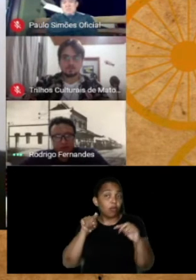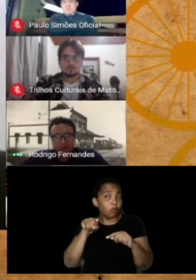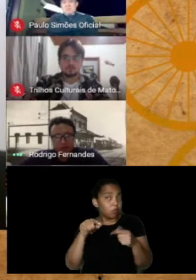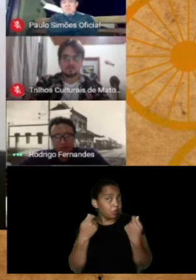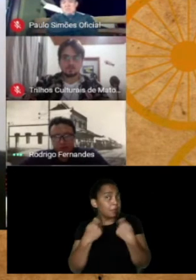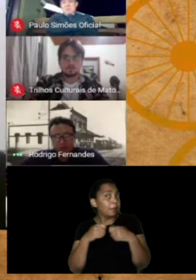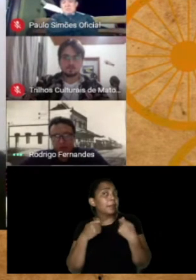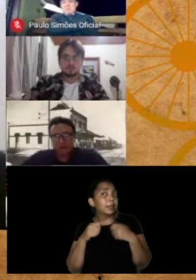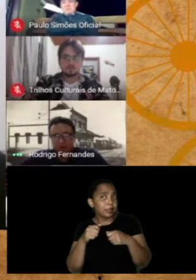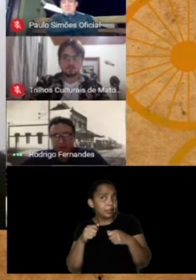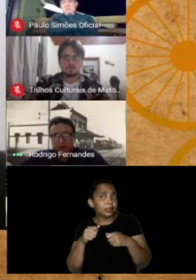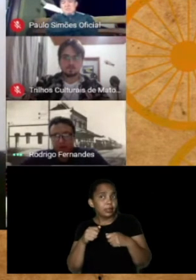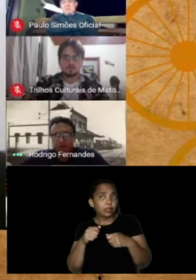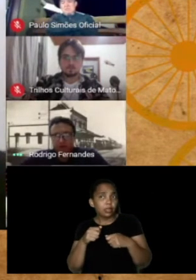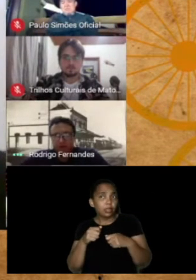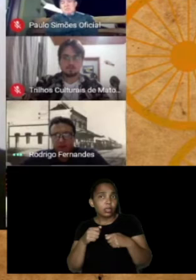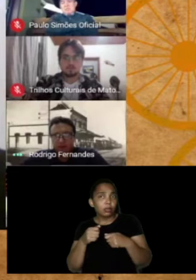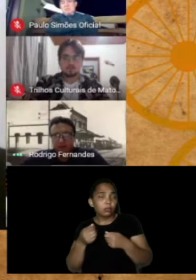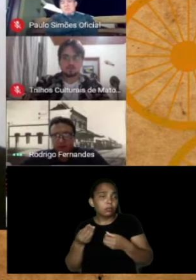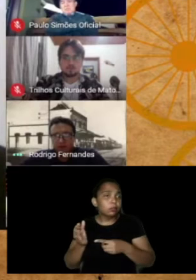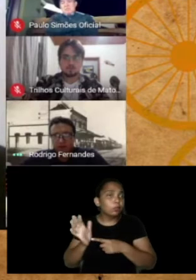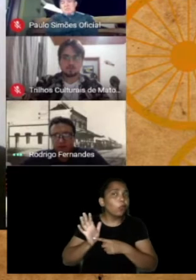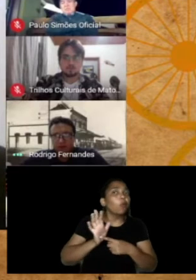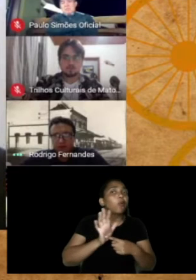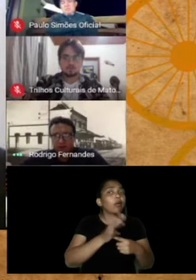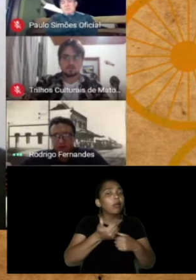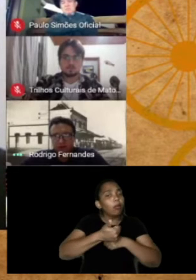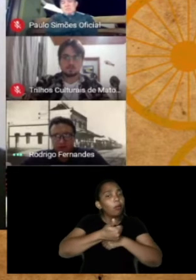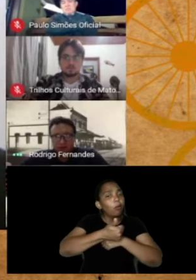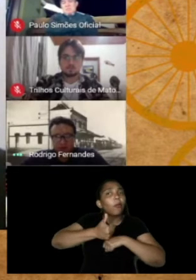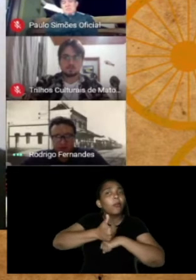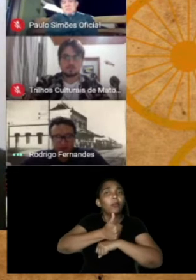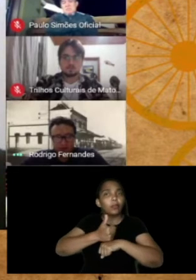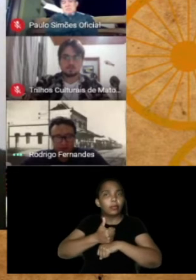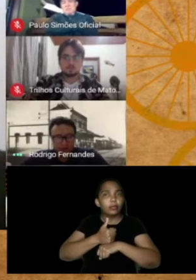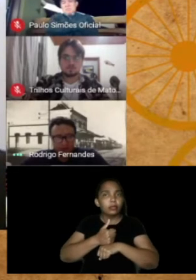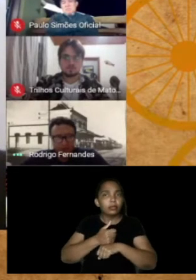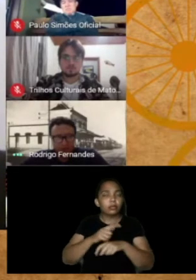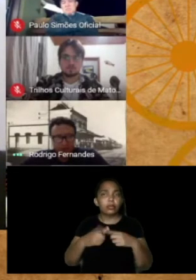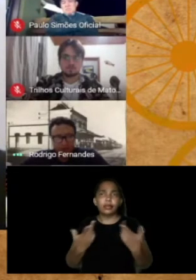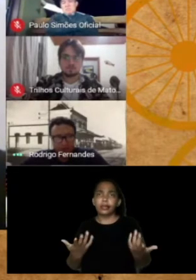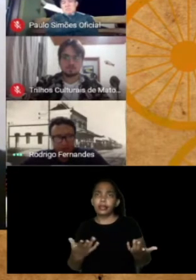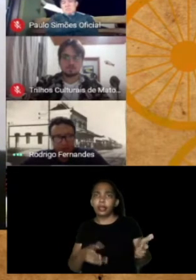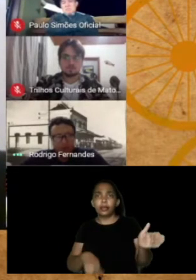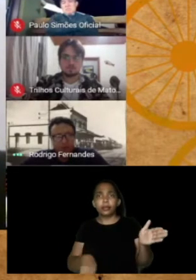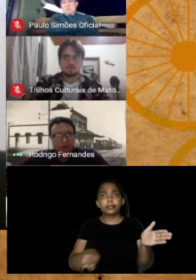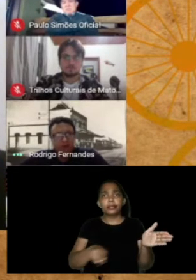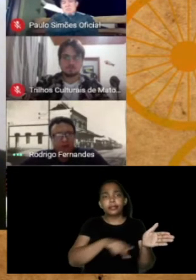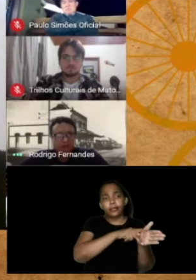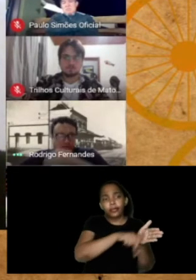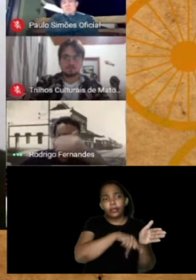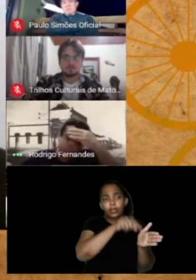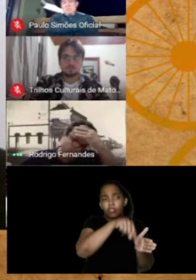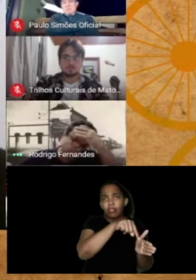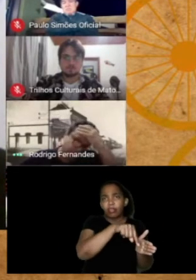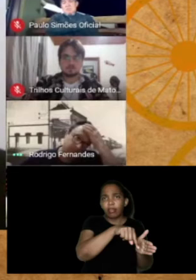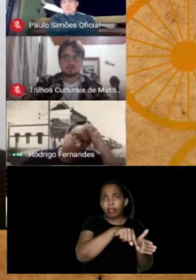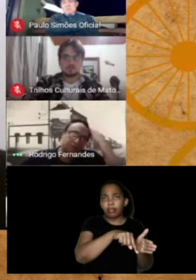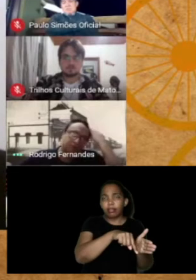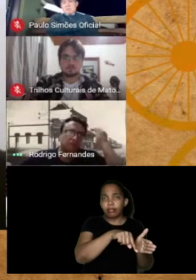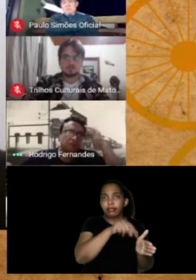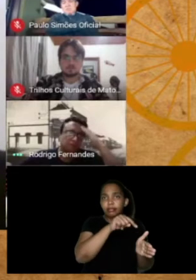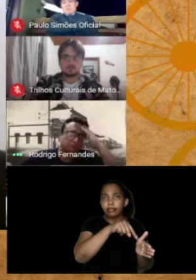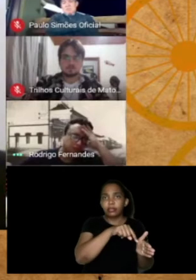de qualidade, tá? Aí o trem já saía ali da estação do Brasil. Ela não era